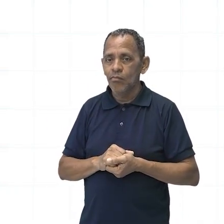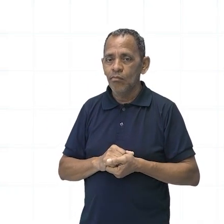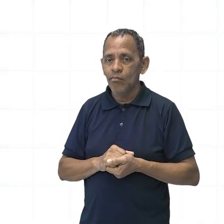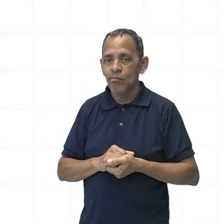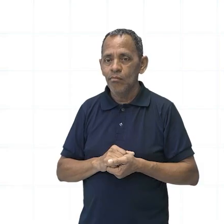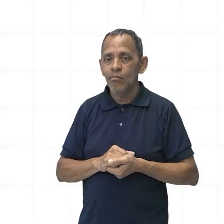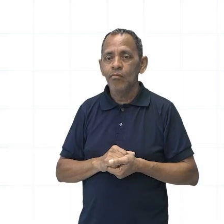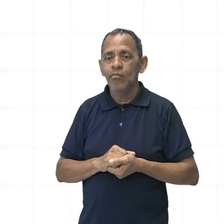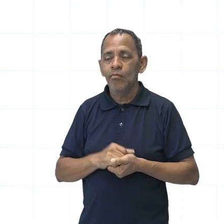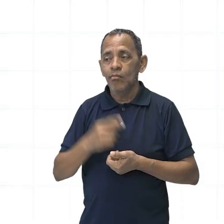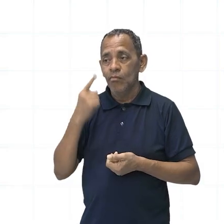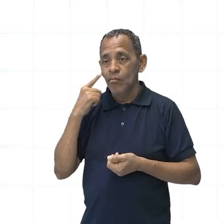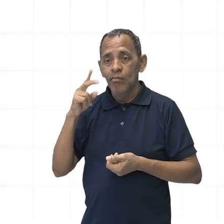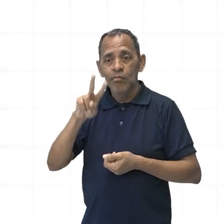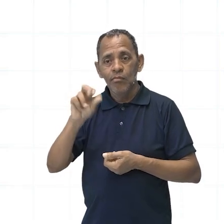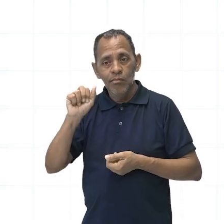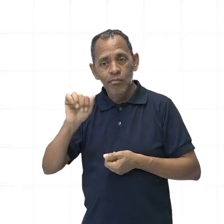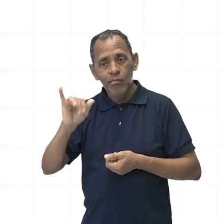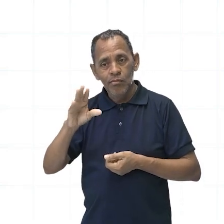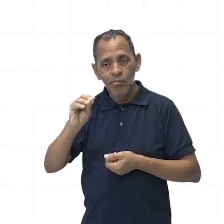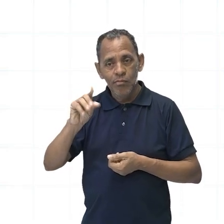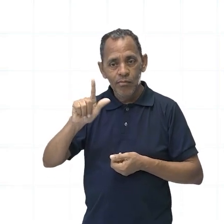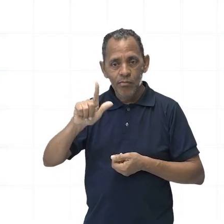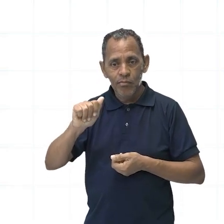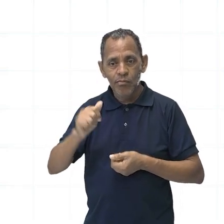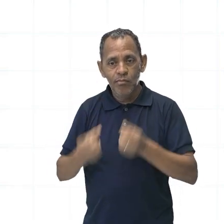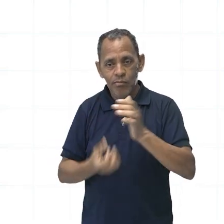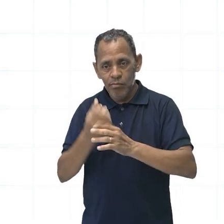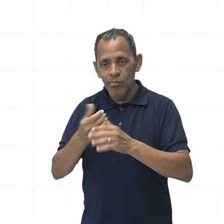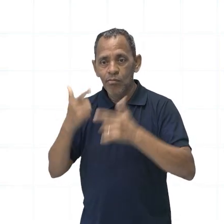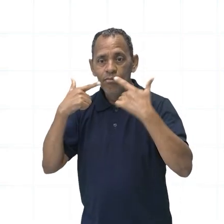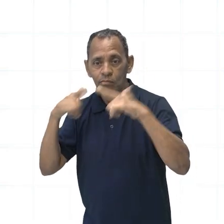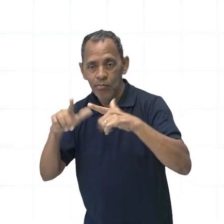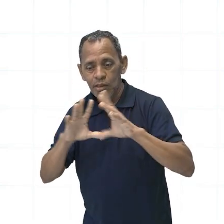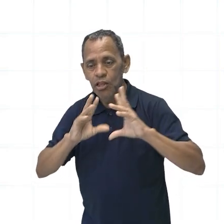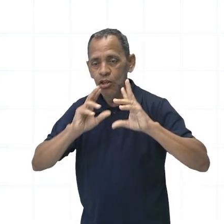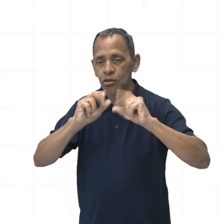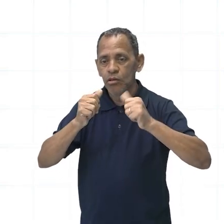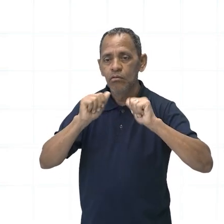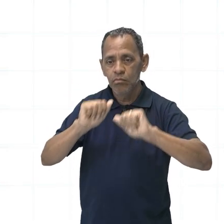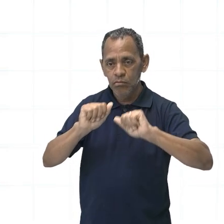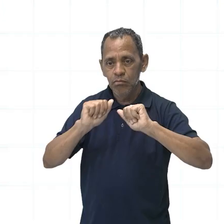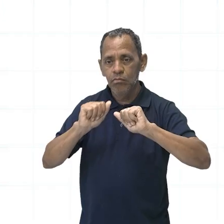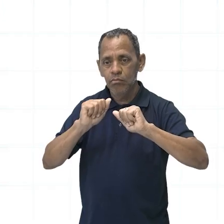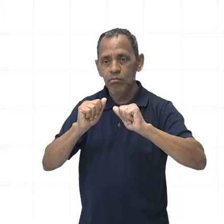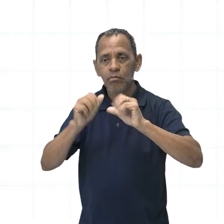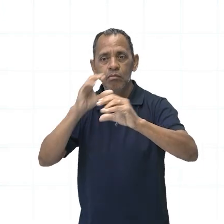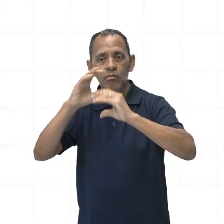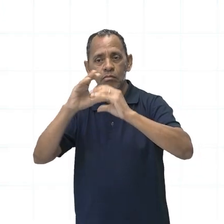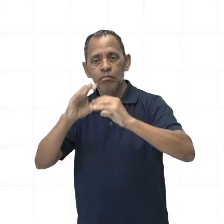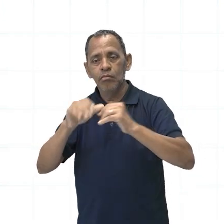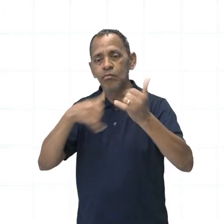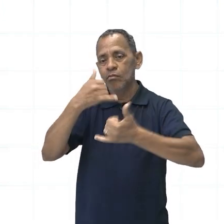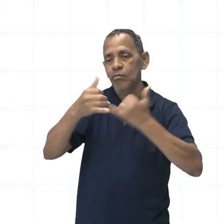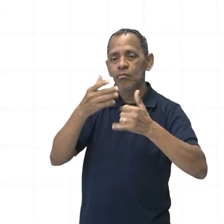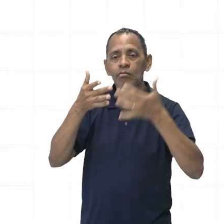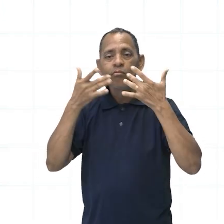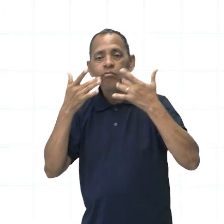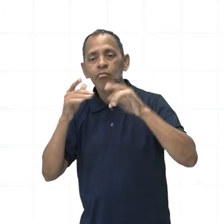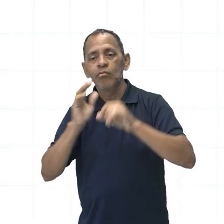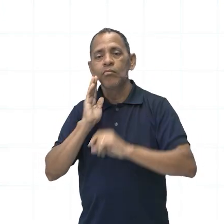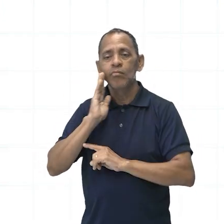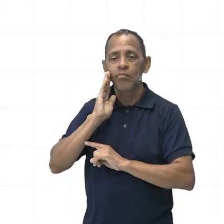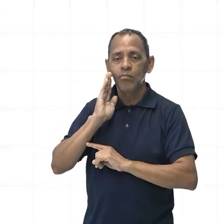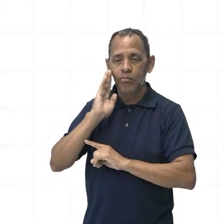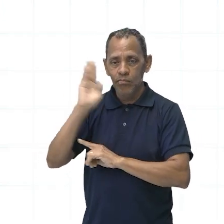Spolin criou uma linguagem em que todos pudessem se comunicar, os jogos teatrais. Assim, o principal objetivo